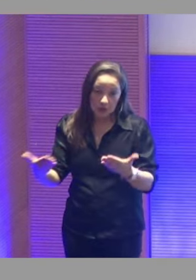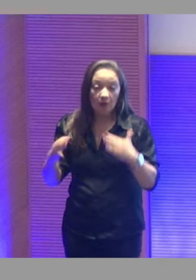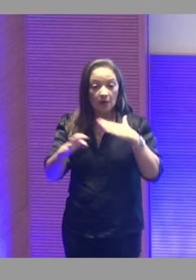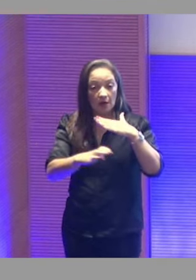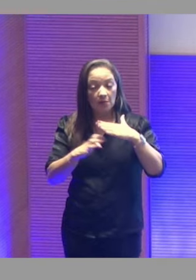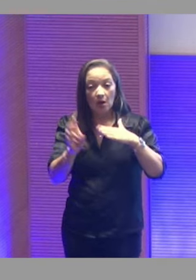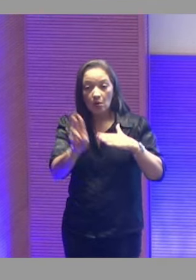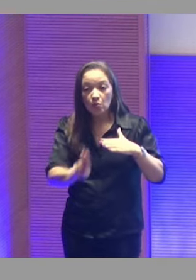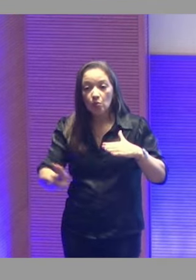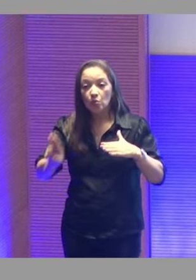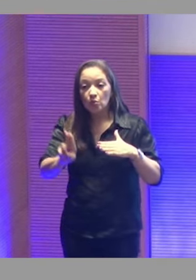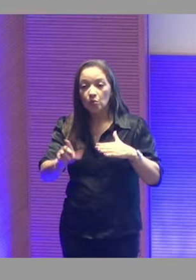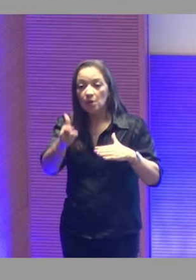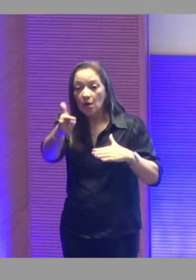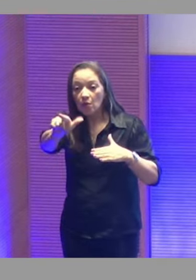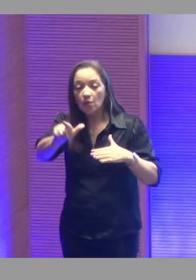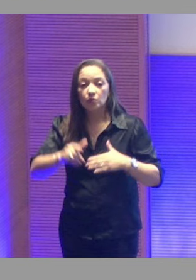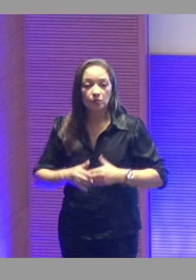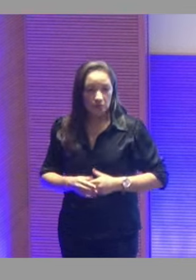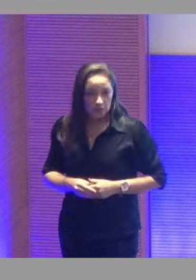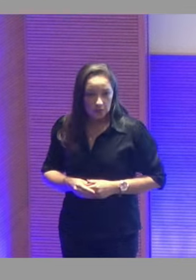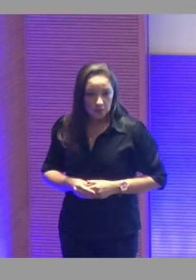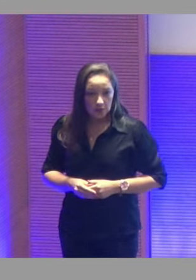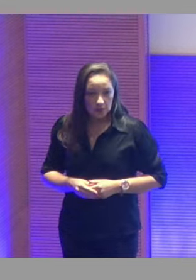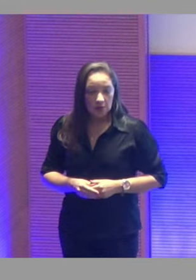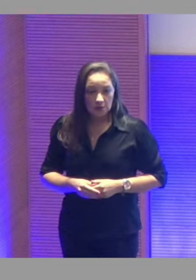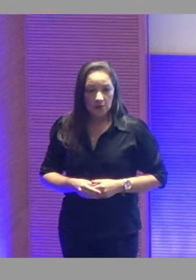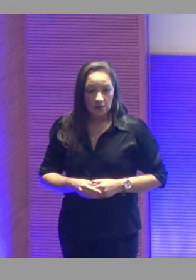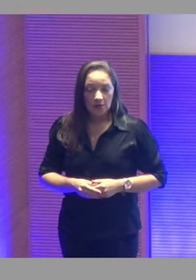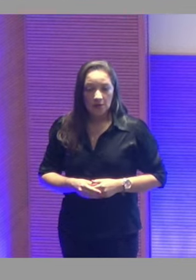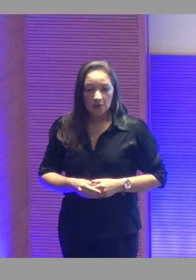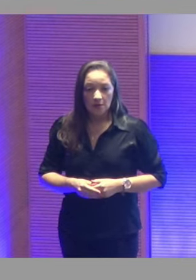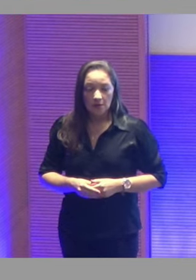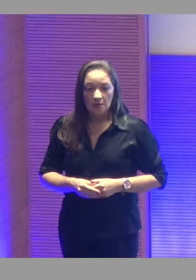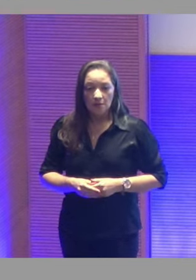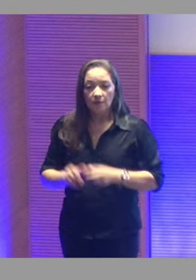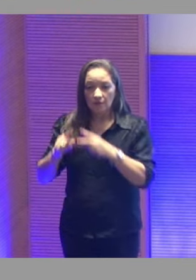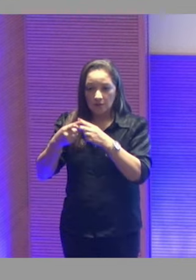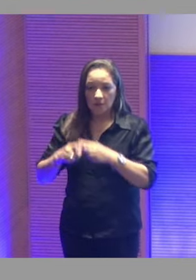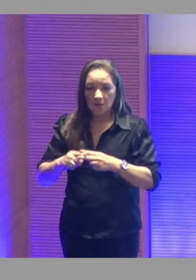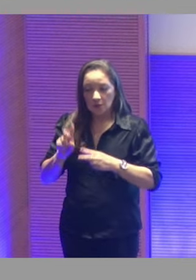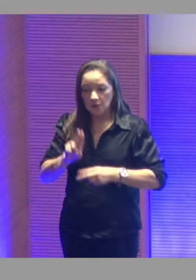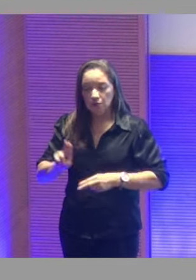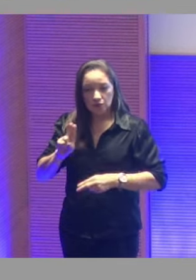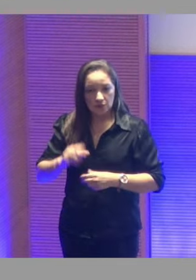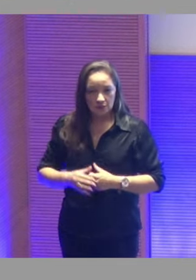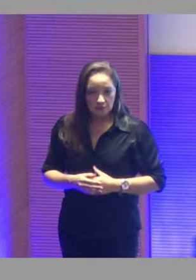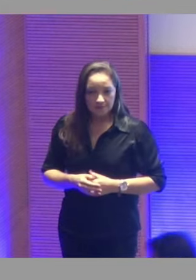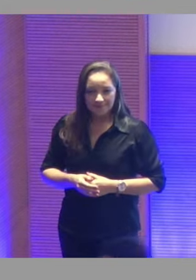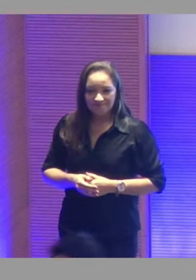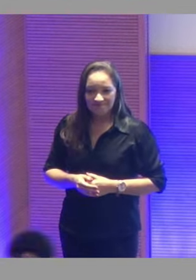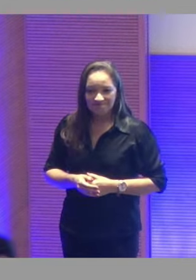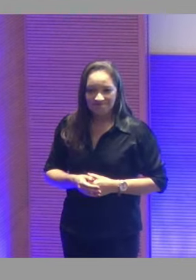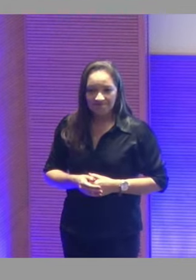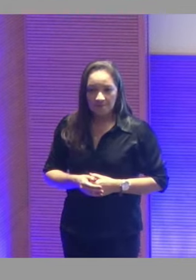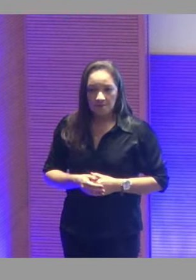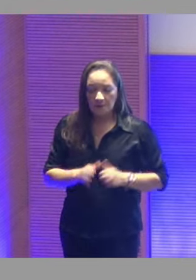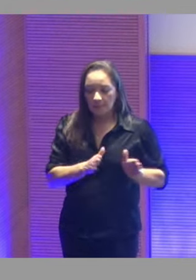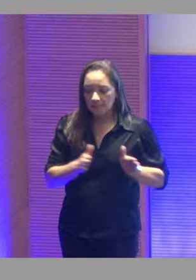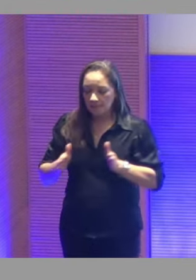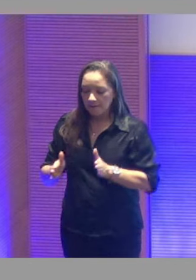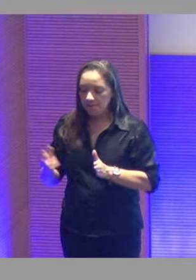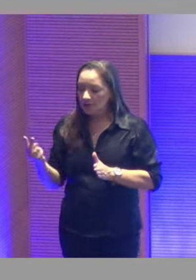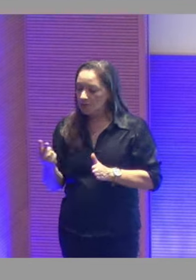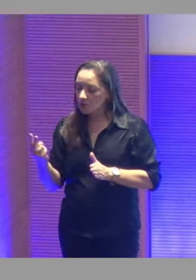utilizando uma outra ferramenta para calcular as categorias que a gente não tem na nossa ferramenta já no segundo bloco para